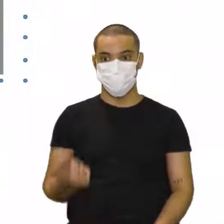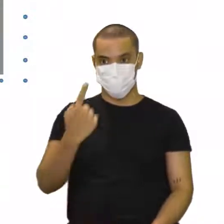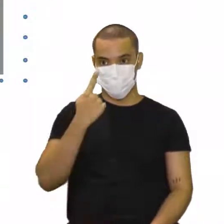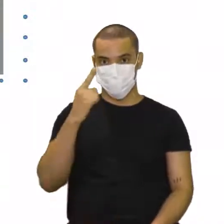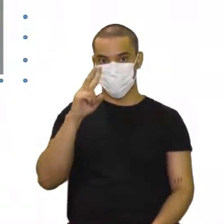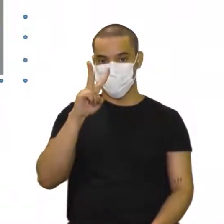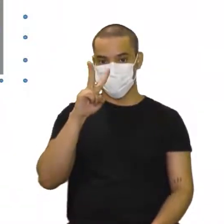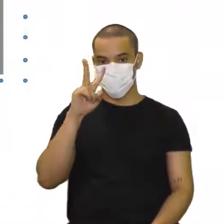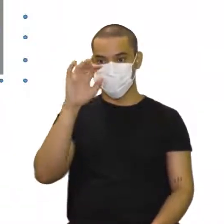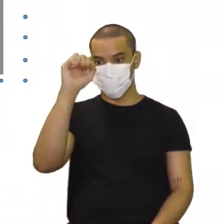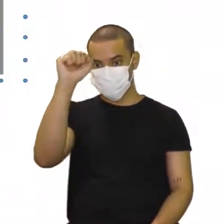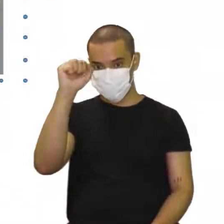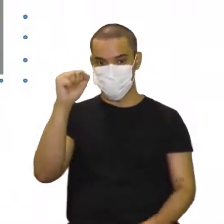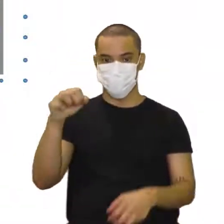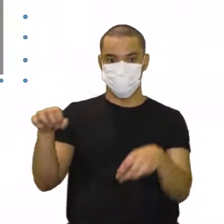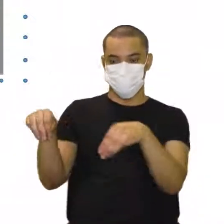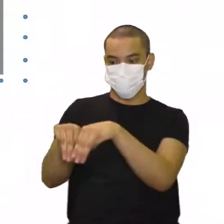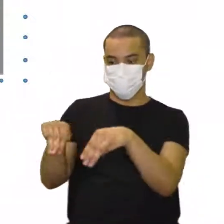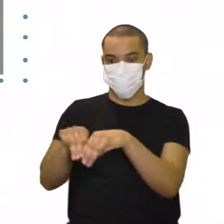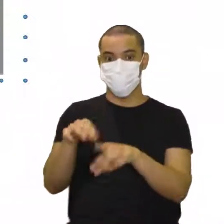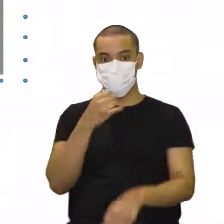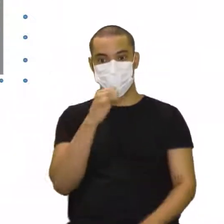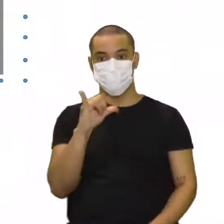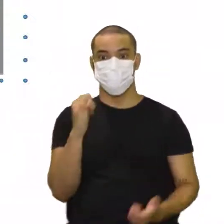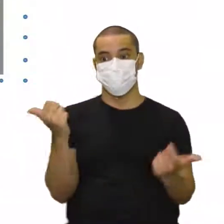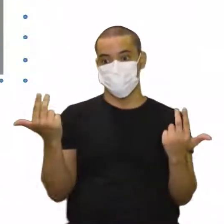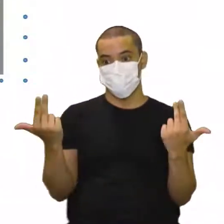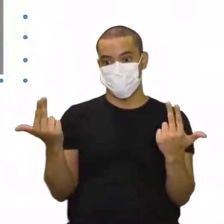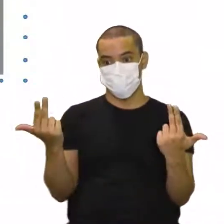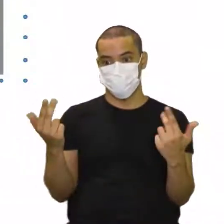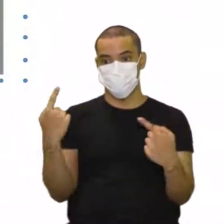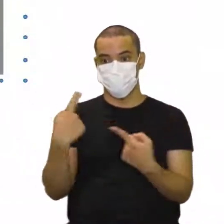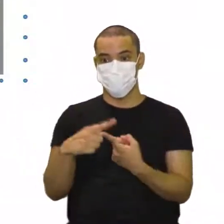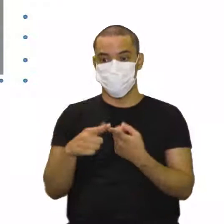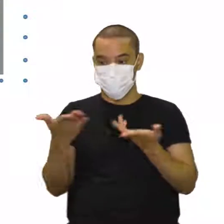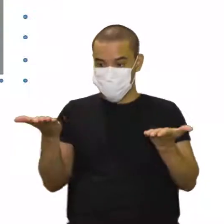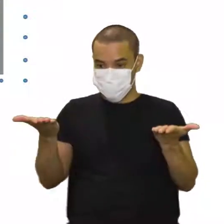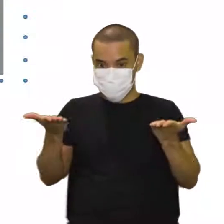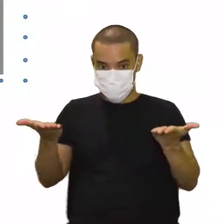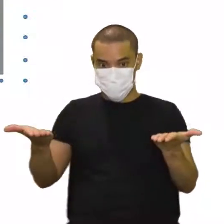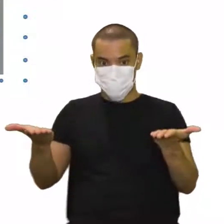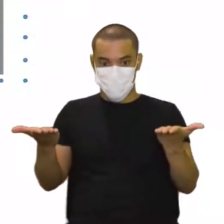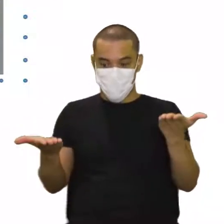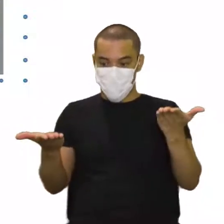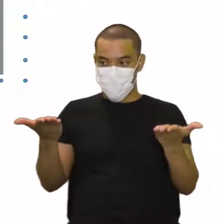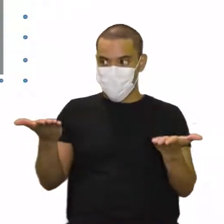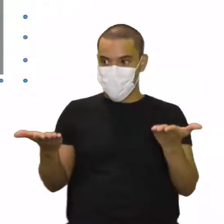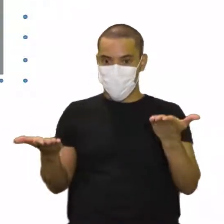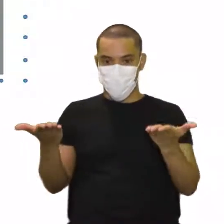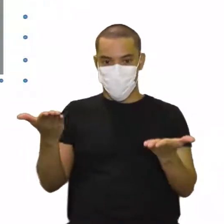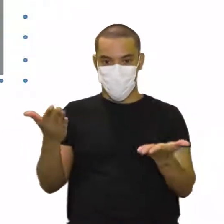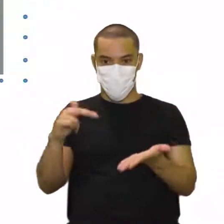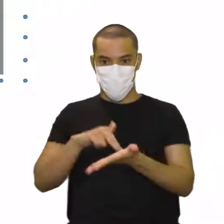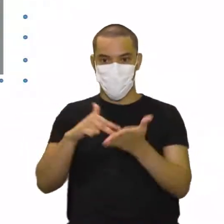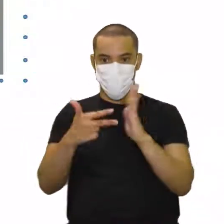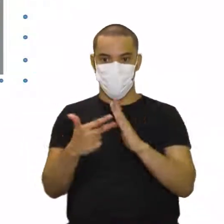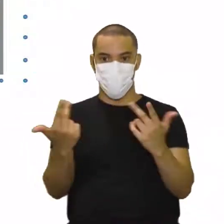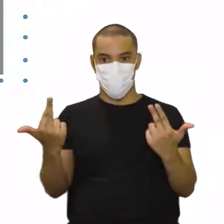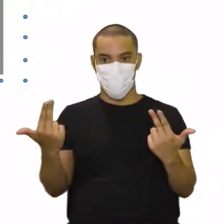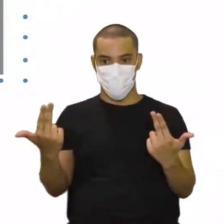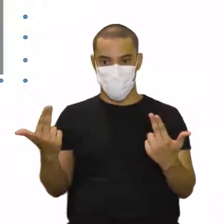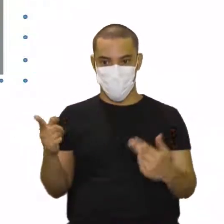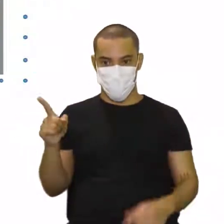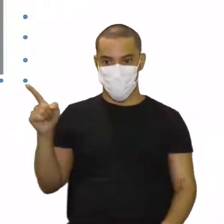força elétrica são iguais. Porque se é equilíbrio, é igual. Então, olha